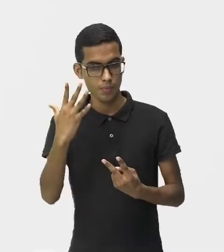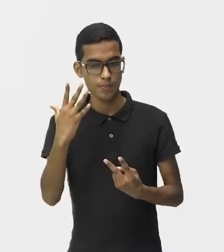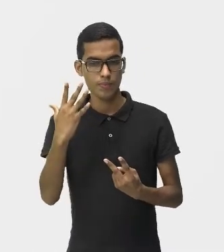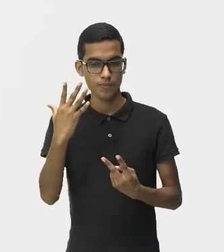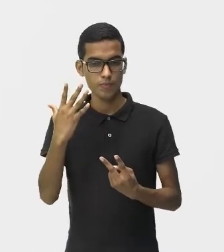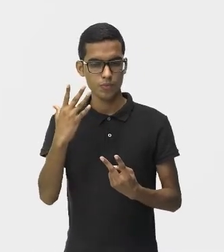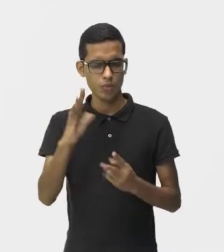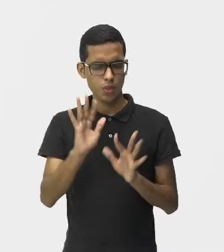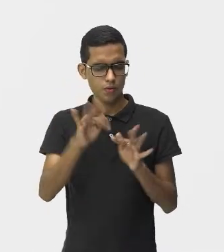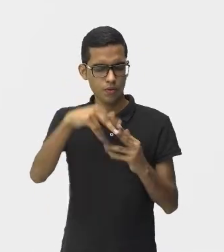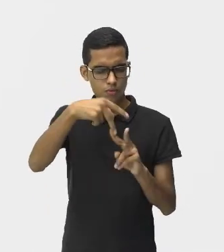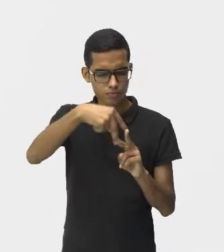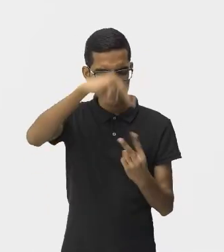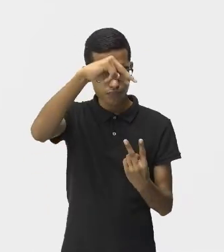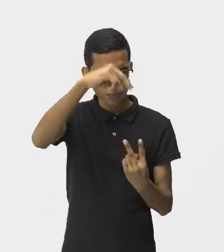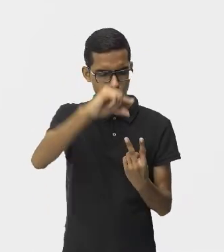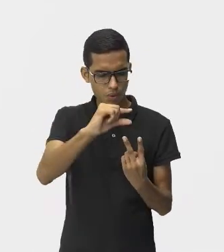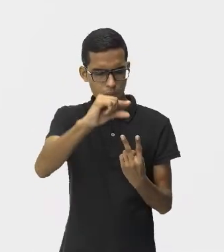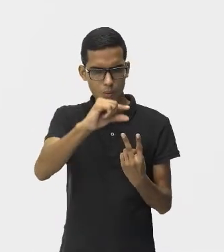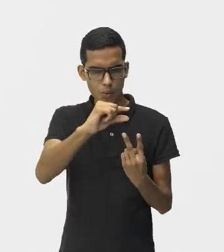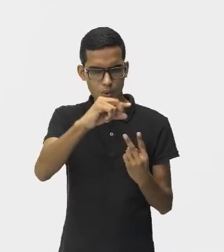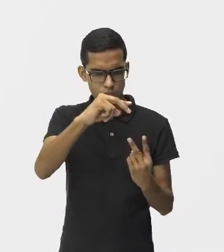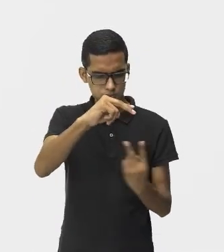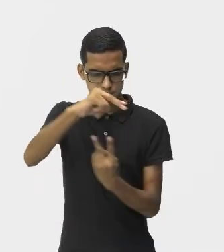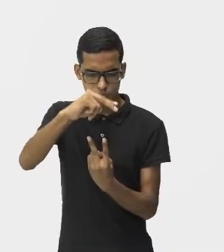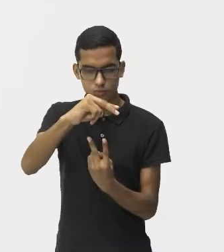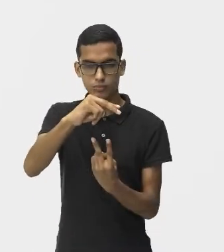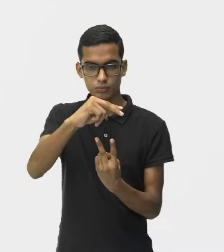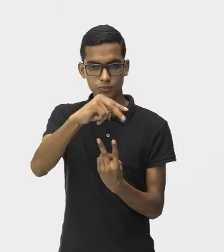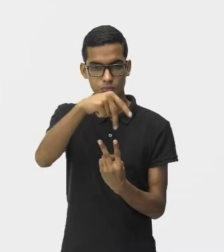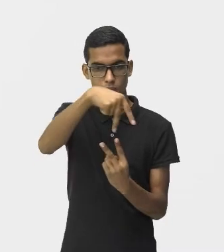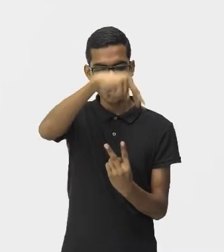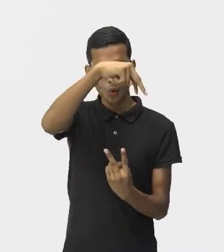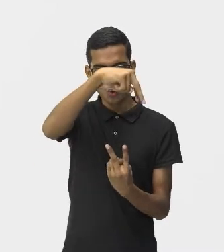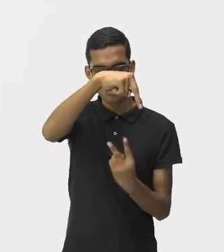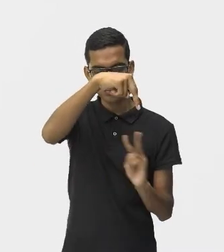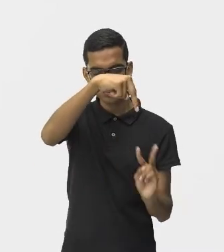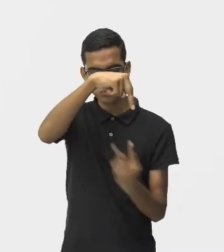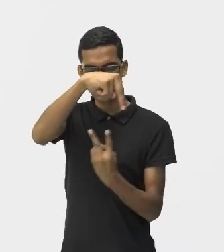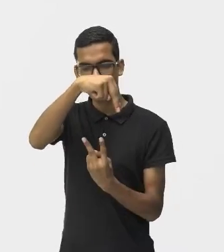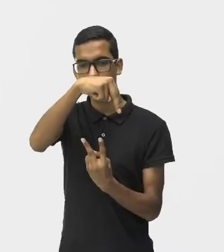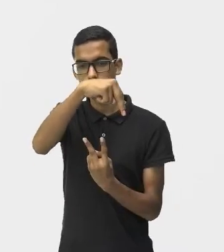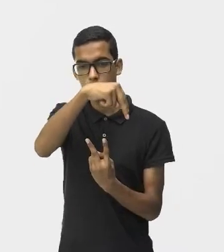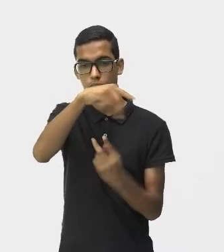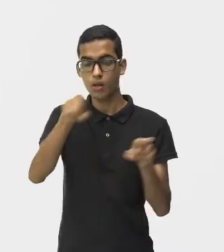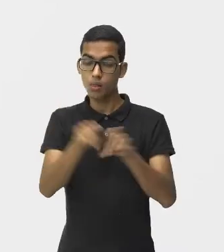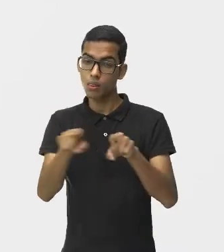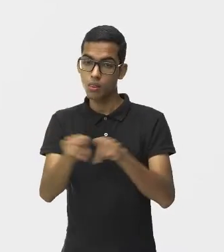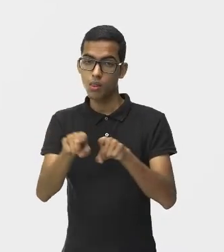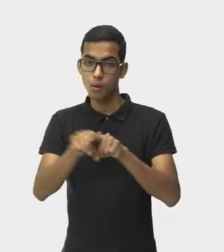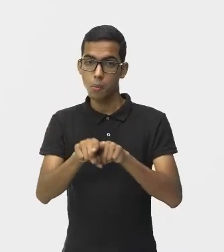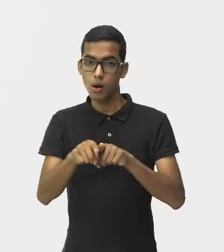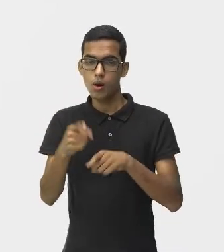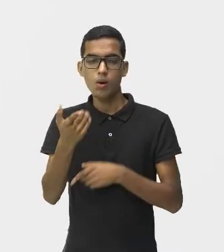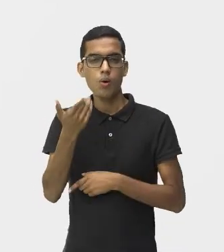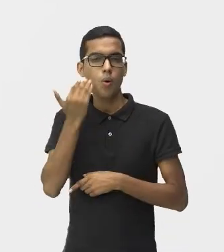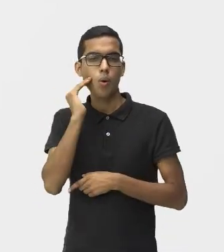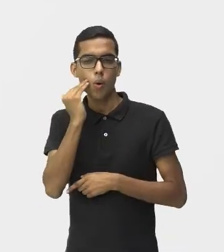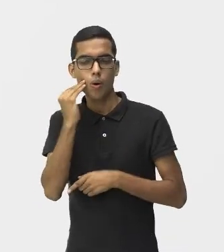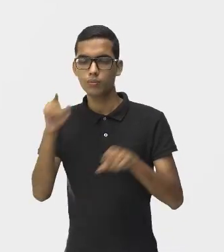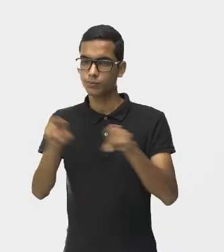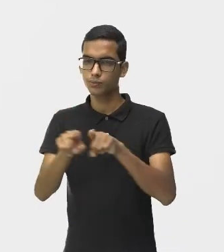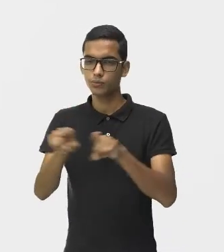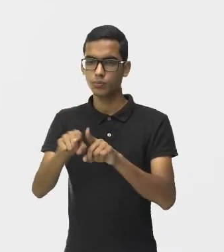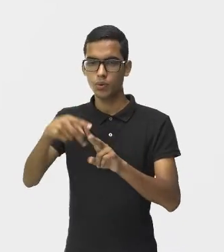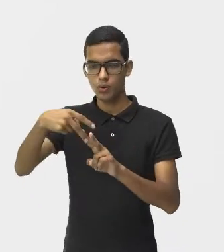né, desse braço do cromossomo. E o rosa também teve uma quebra aqui no final. Só que o